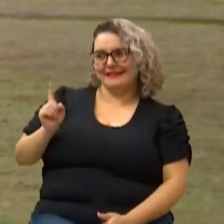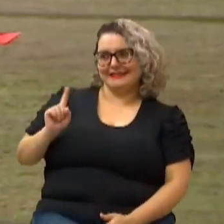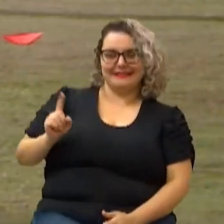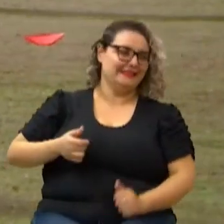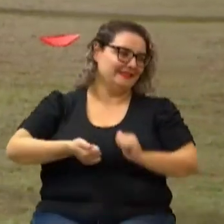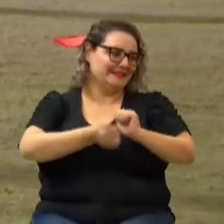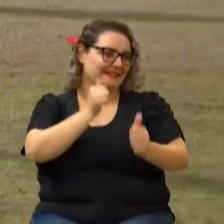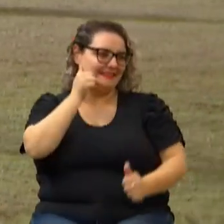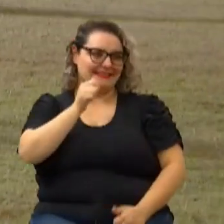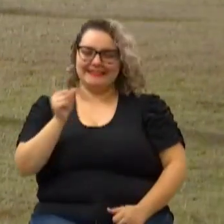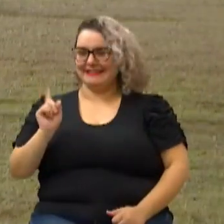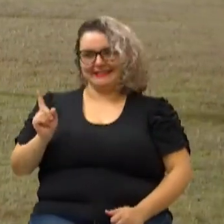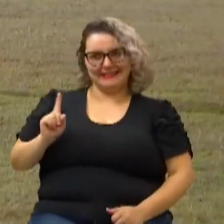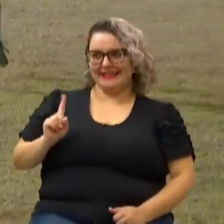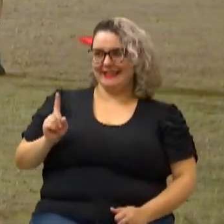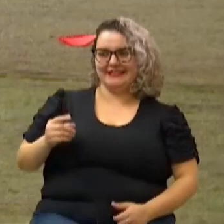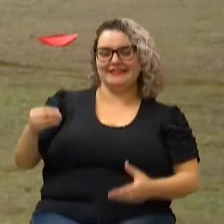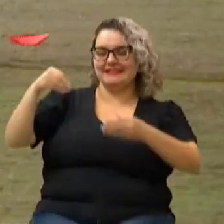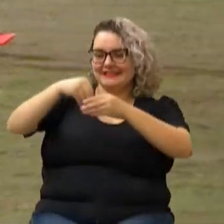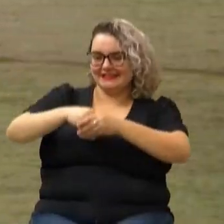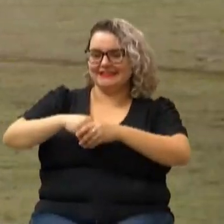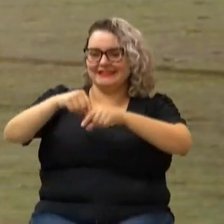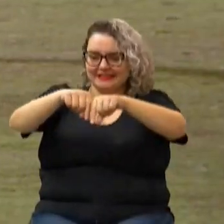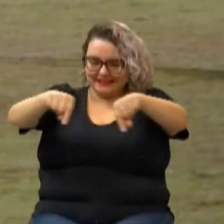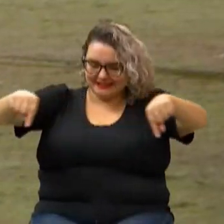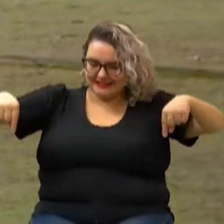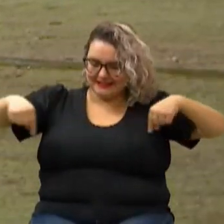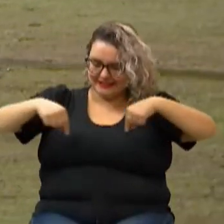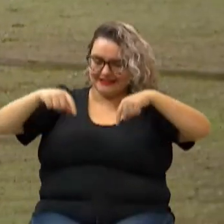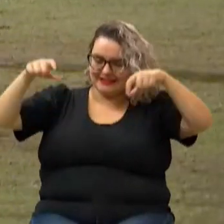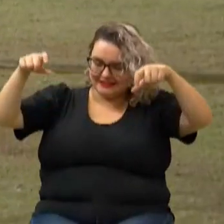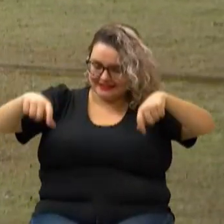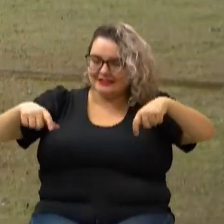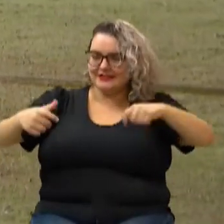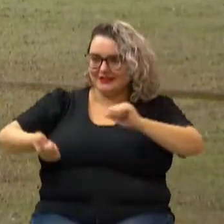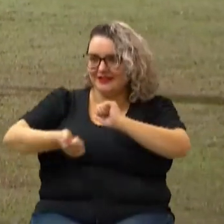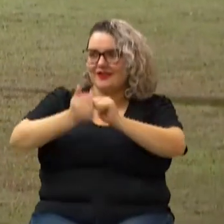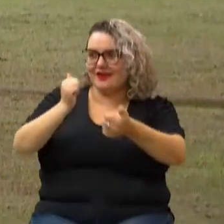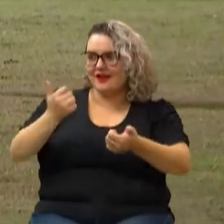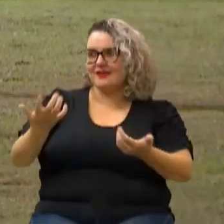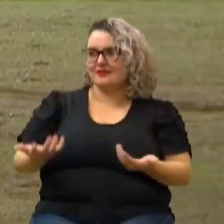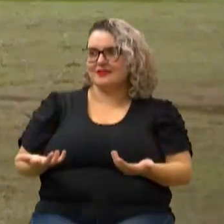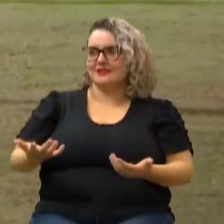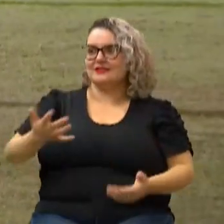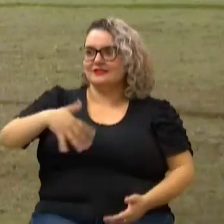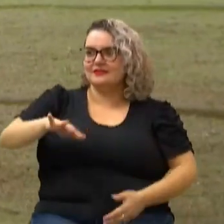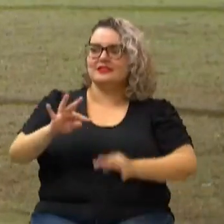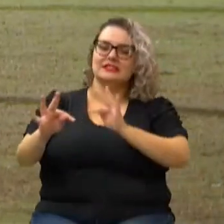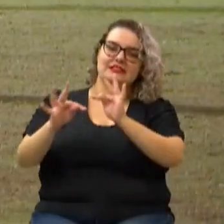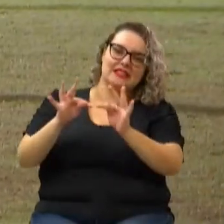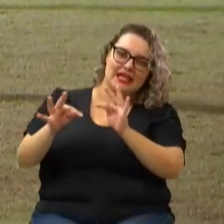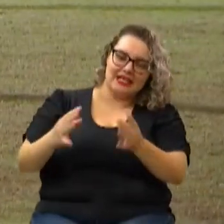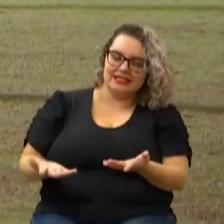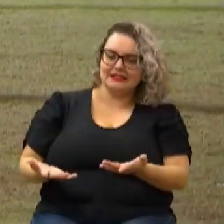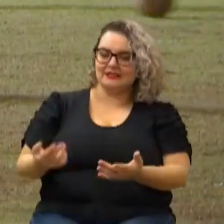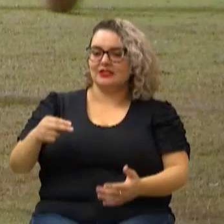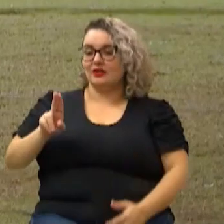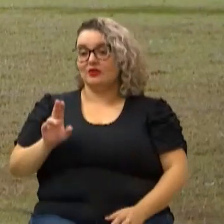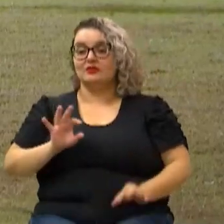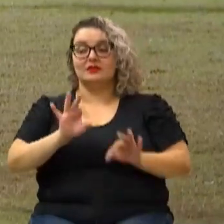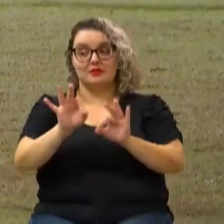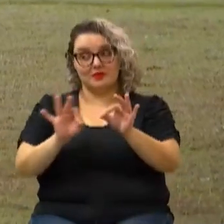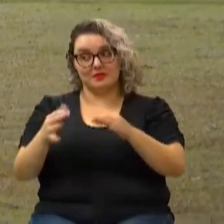Não. De futebol feminino? Não penso. Eu pretendo estar dentro das quadras, pretendo estar dentro do campo mesmo, seja no âmbito